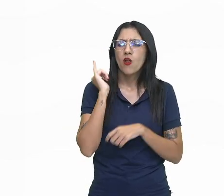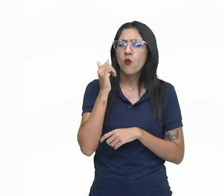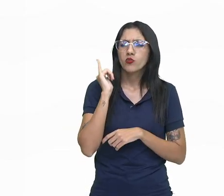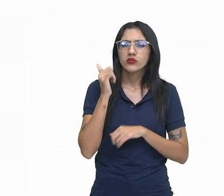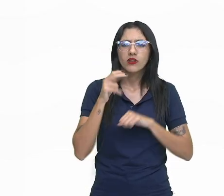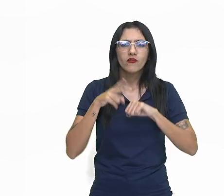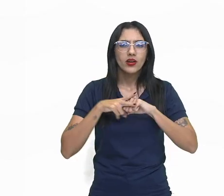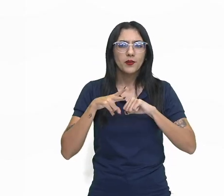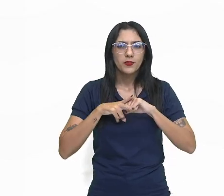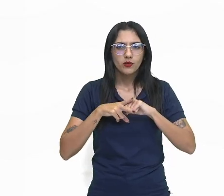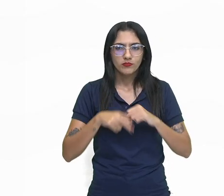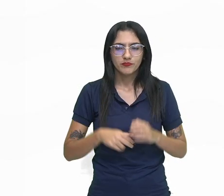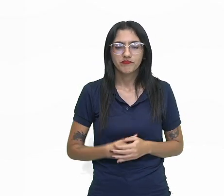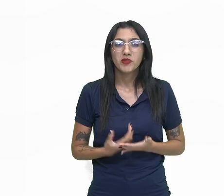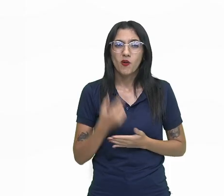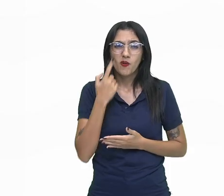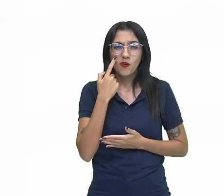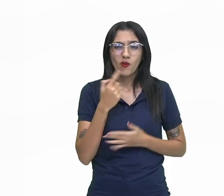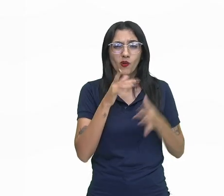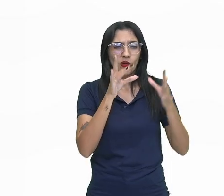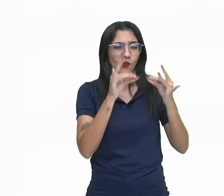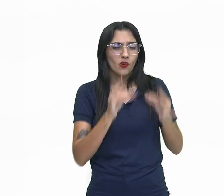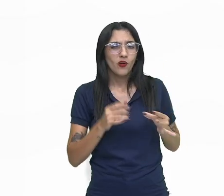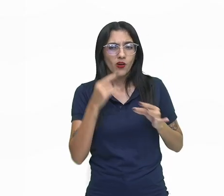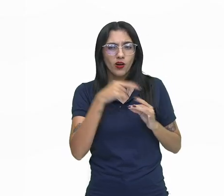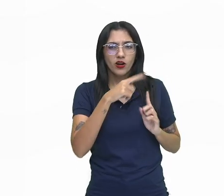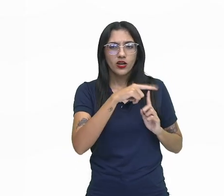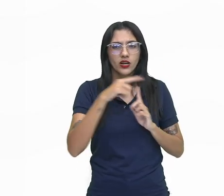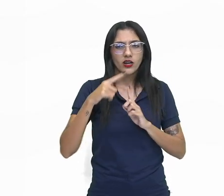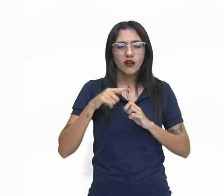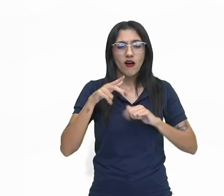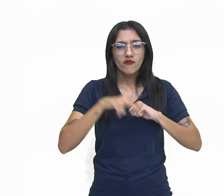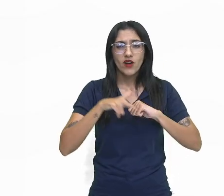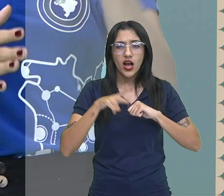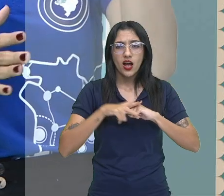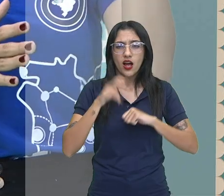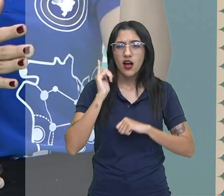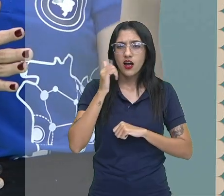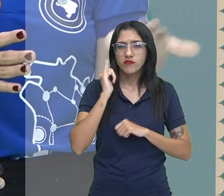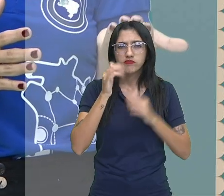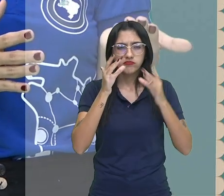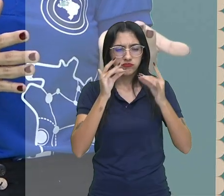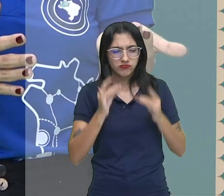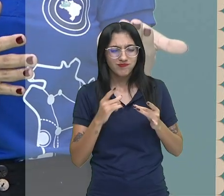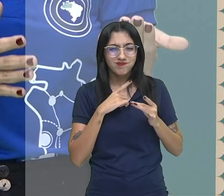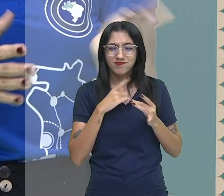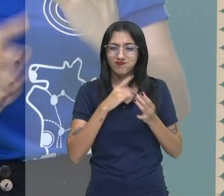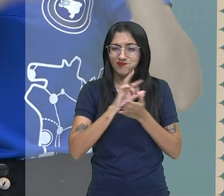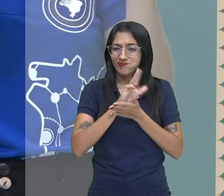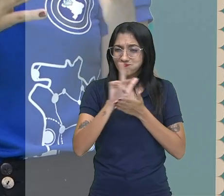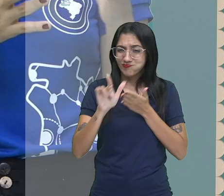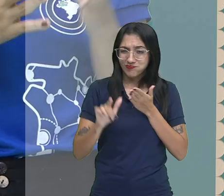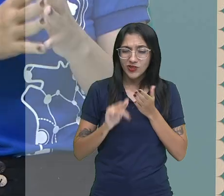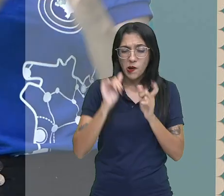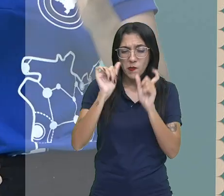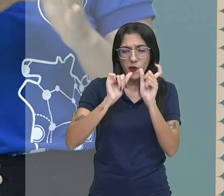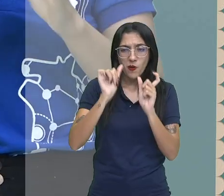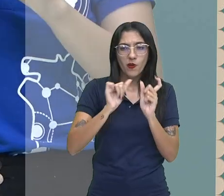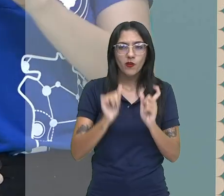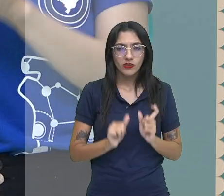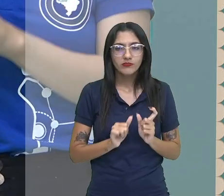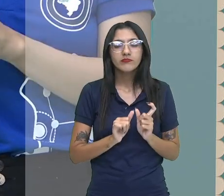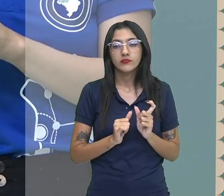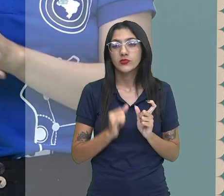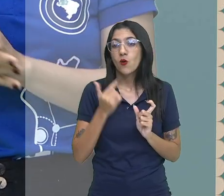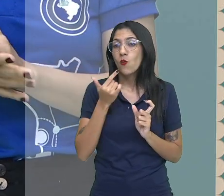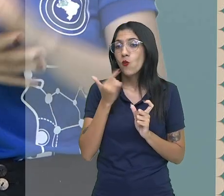verbal. Eu detalhei melhor a questão do indicativo, gente, porque o modo indicativo é o que mais tem classificações, certo? Vocês viram aí. Os